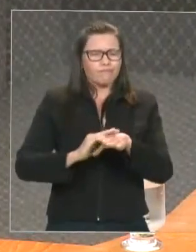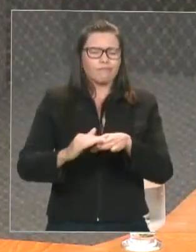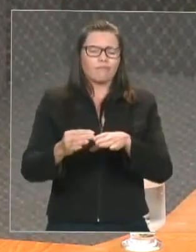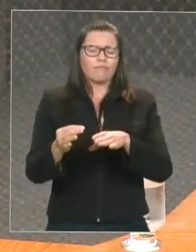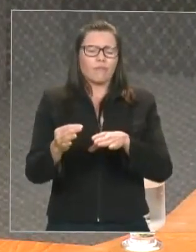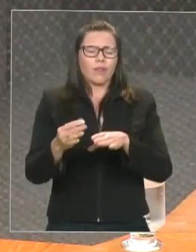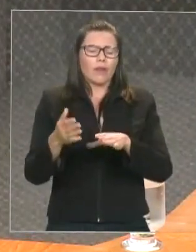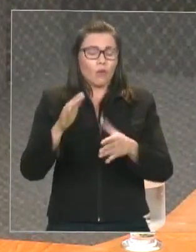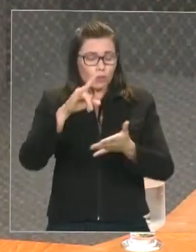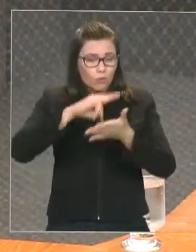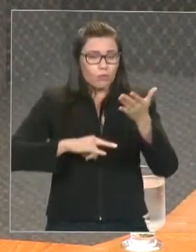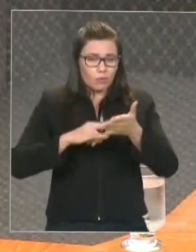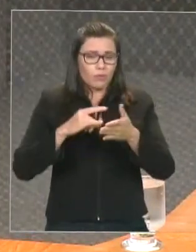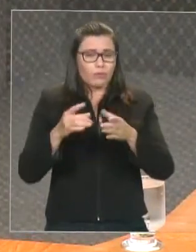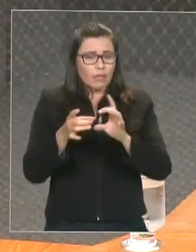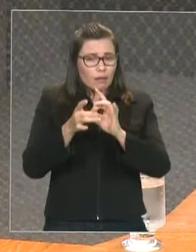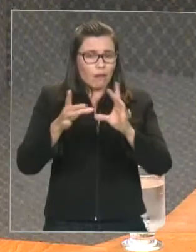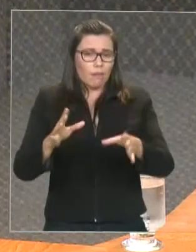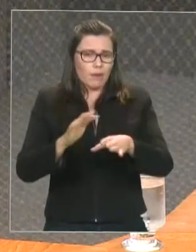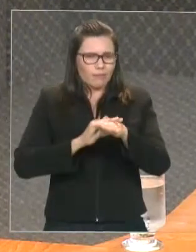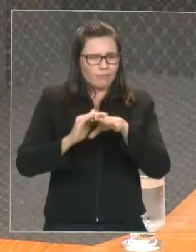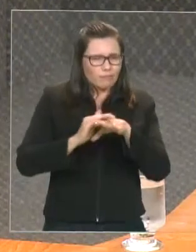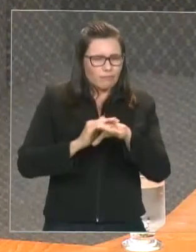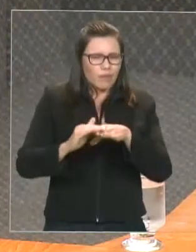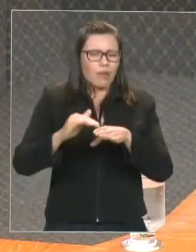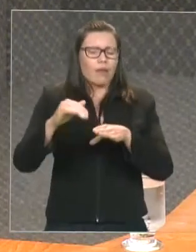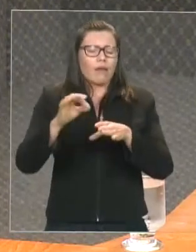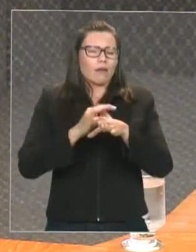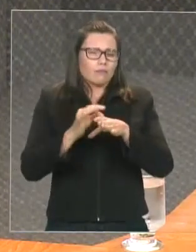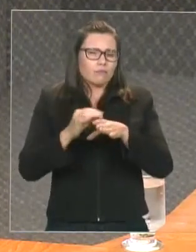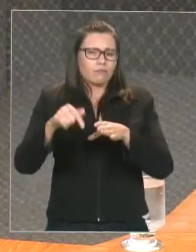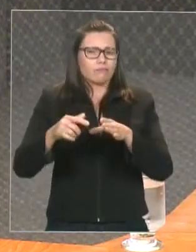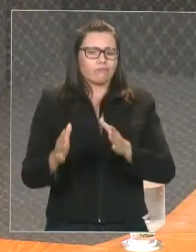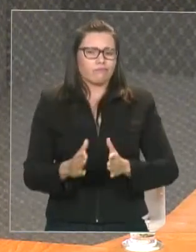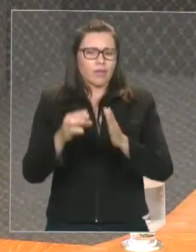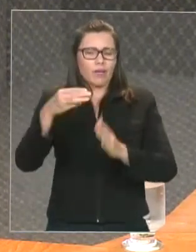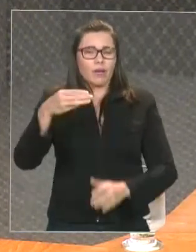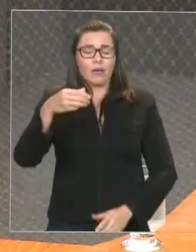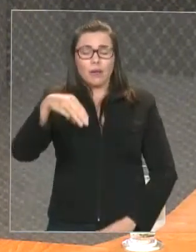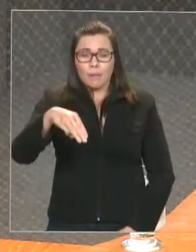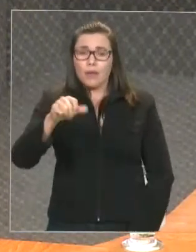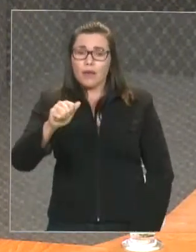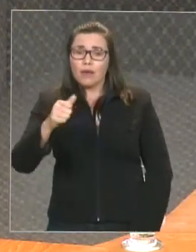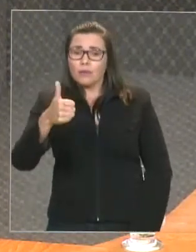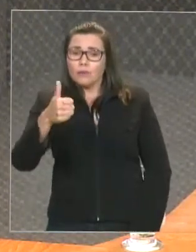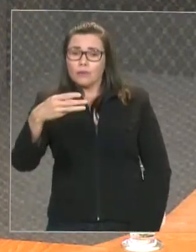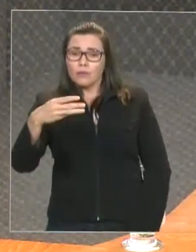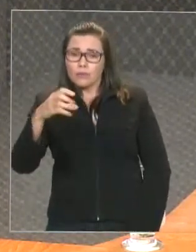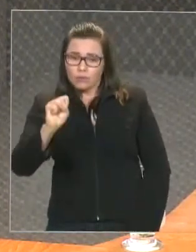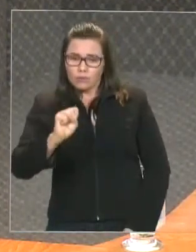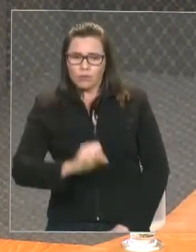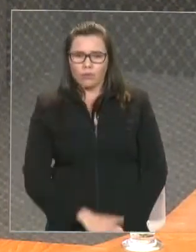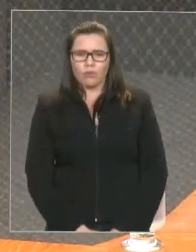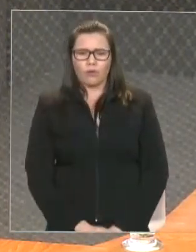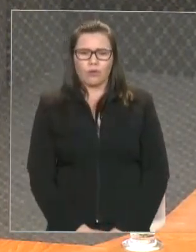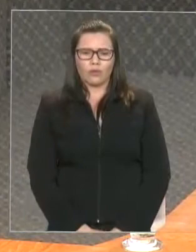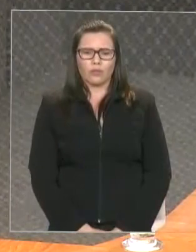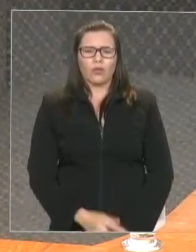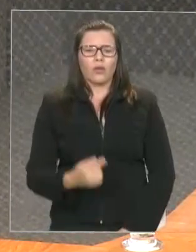grande sonho, a nossa grande luta, e vai continuar sendo até nós vermos essa MA totalmente asfaltada, que é